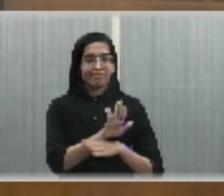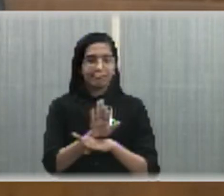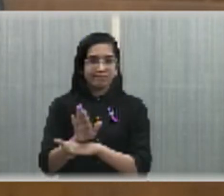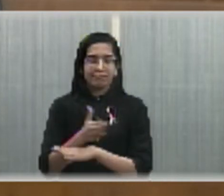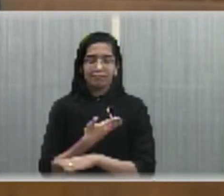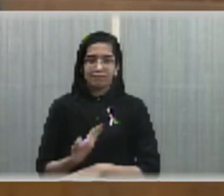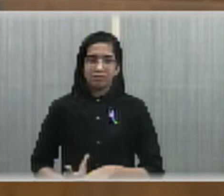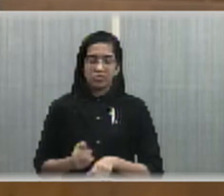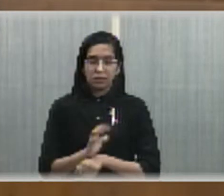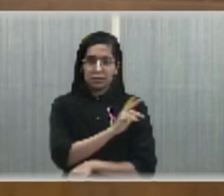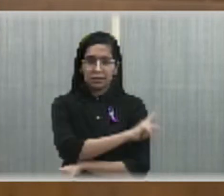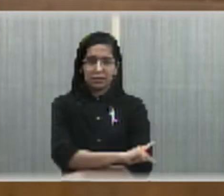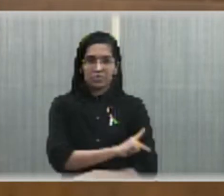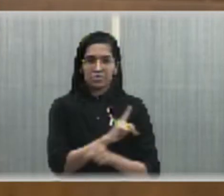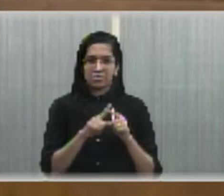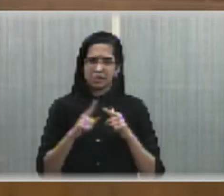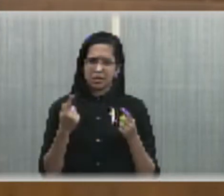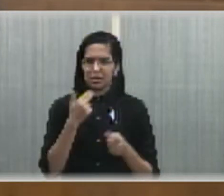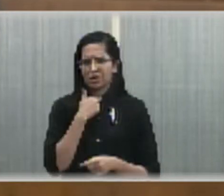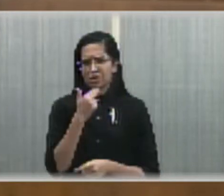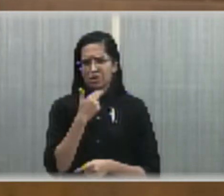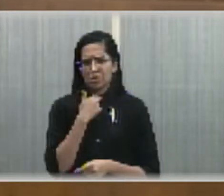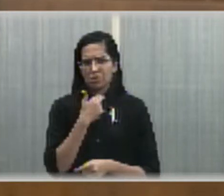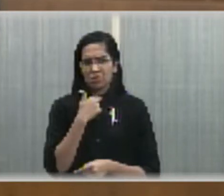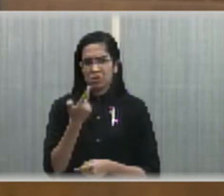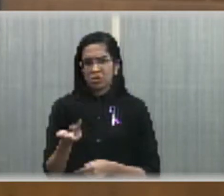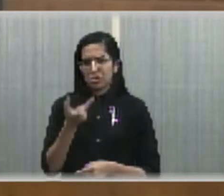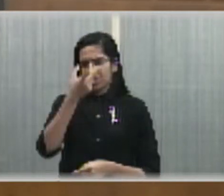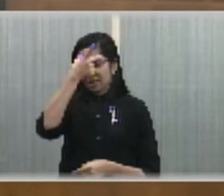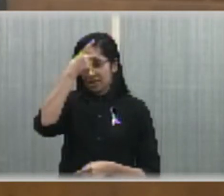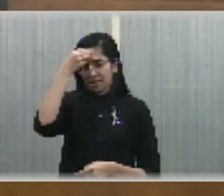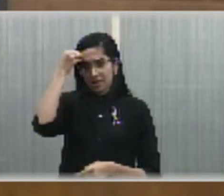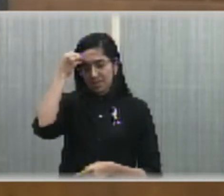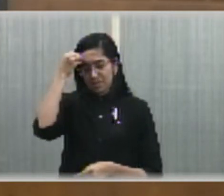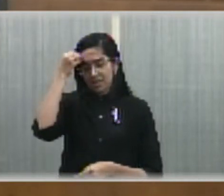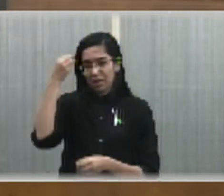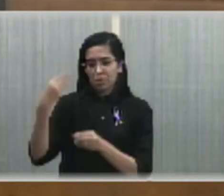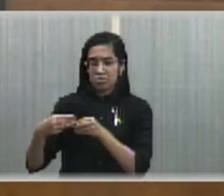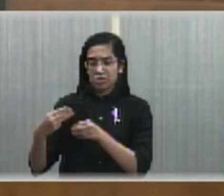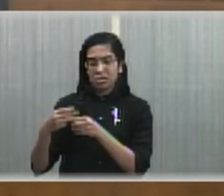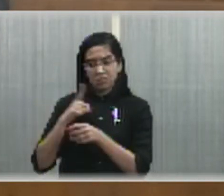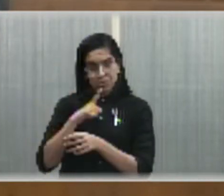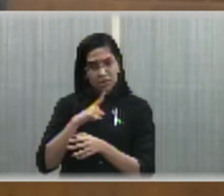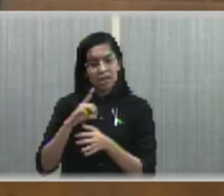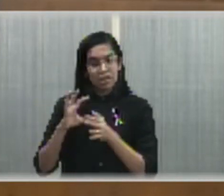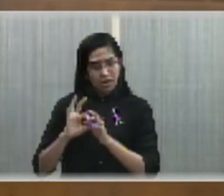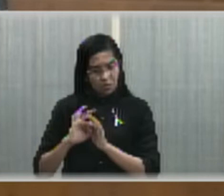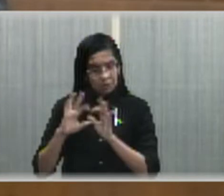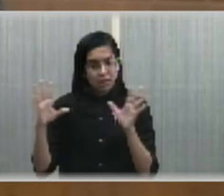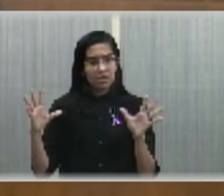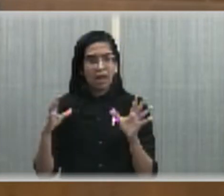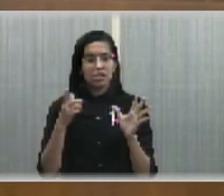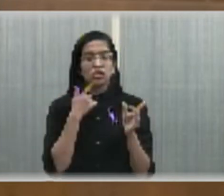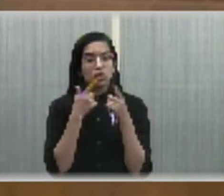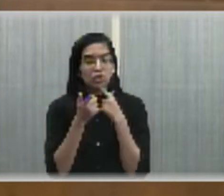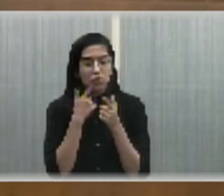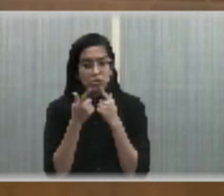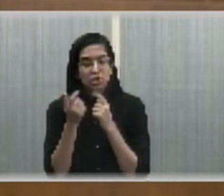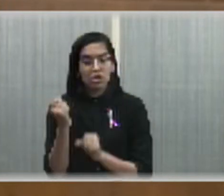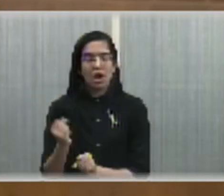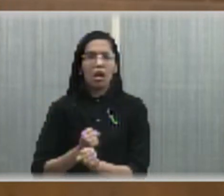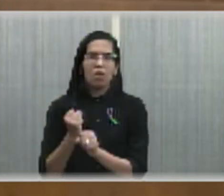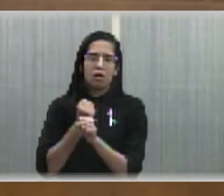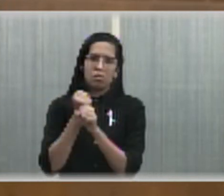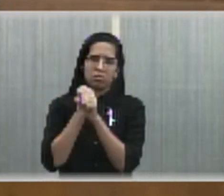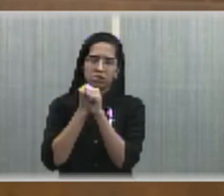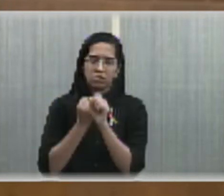não pode, senhor presidente, é passar por cima da autonomia do Estado, do município. O Estado não pode passar por cima da autonomia do